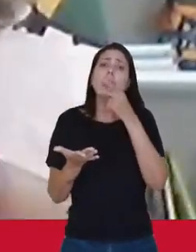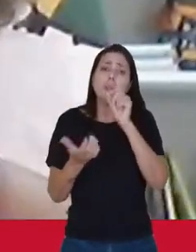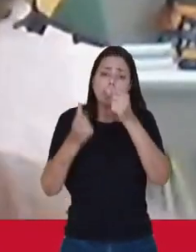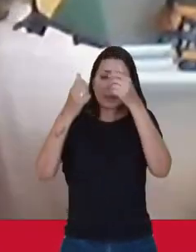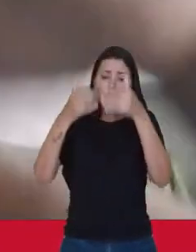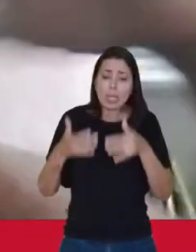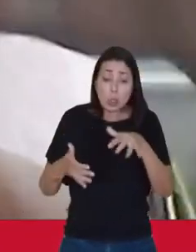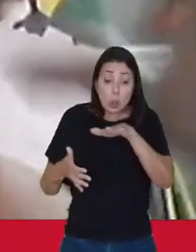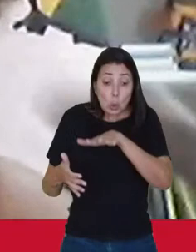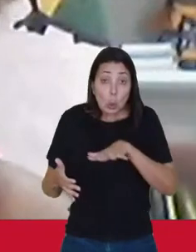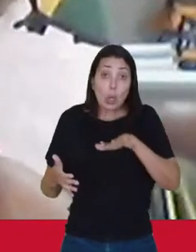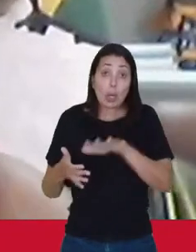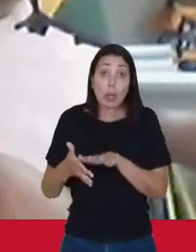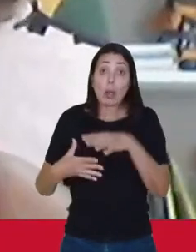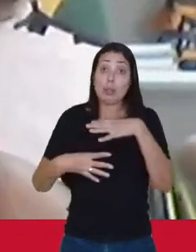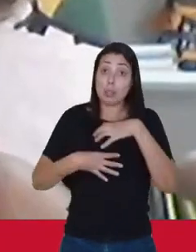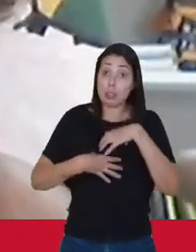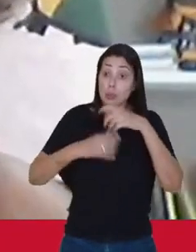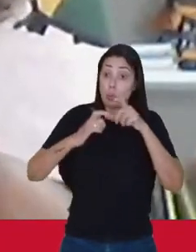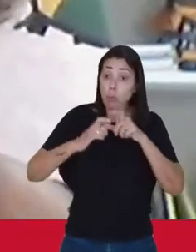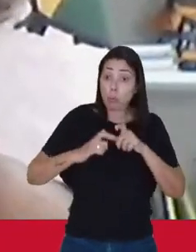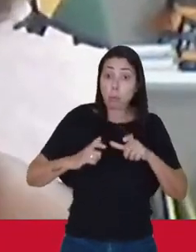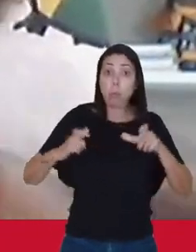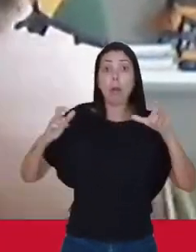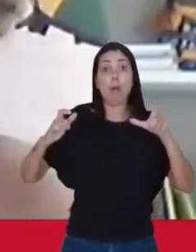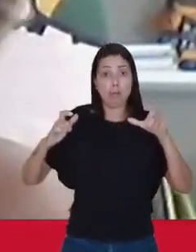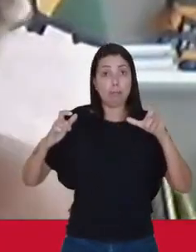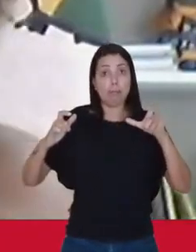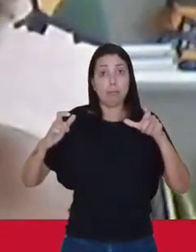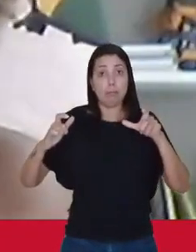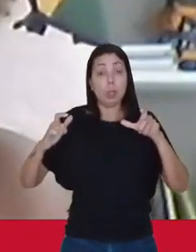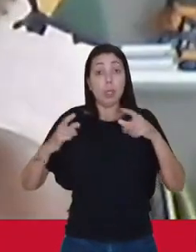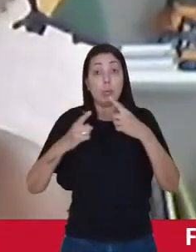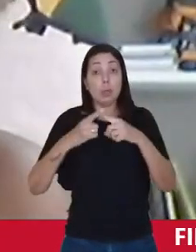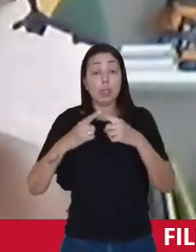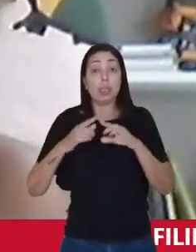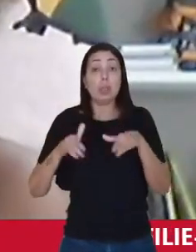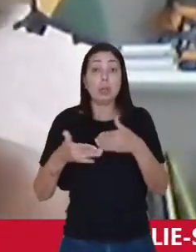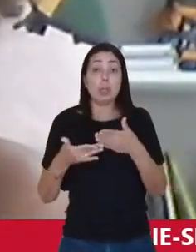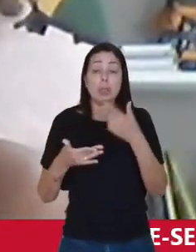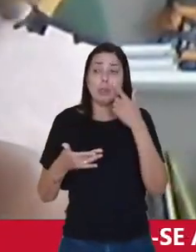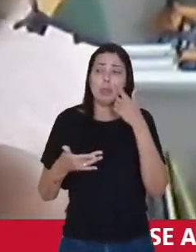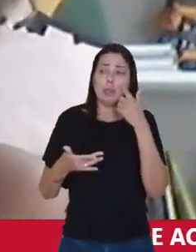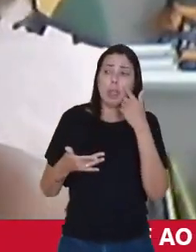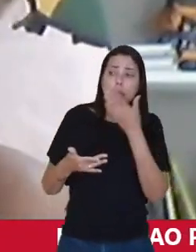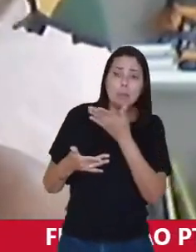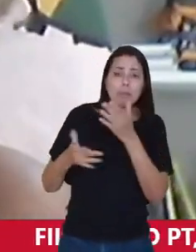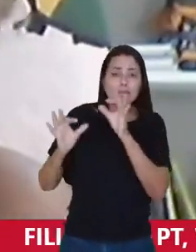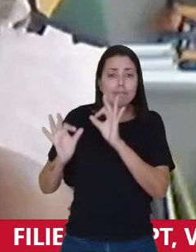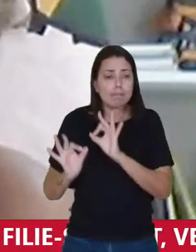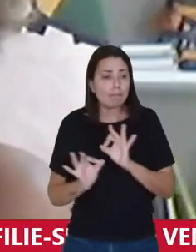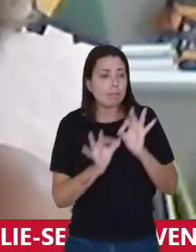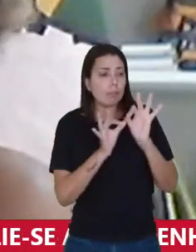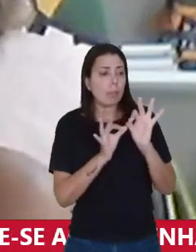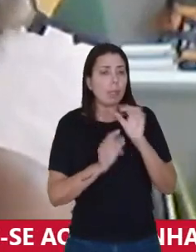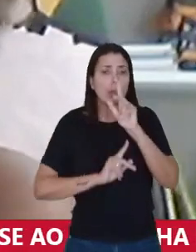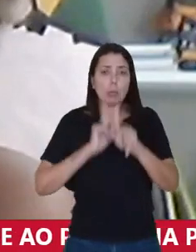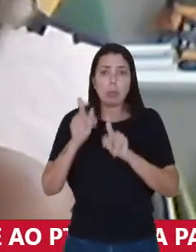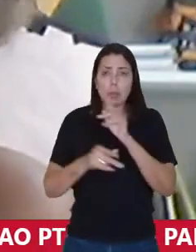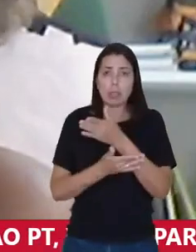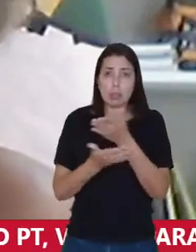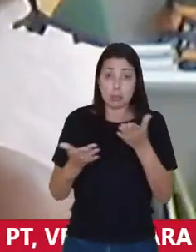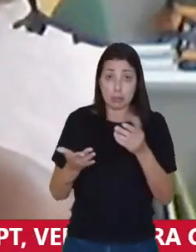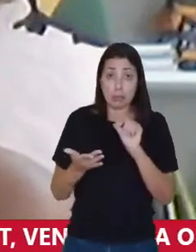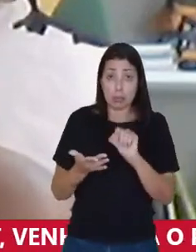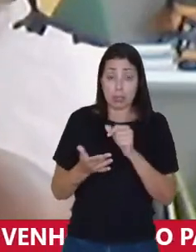de território no sentido muito amplo da palavra. Por quê? Porque quando a gente vai olhar essas populações, sejam